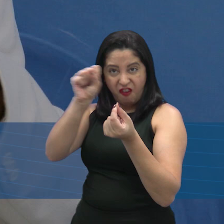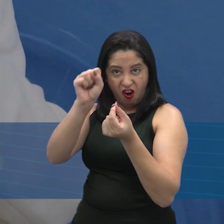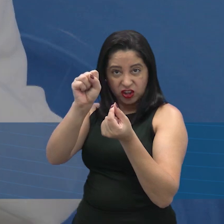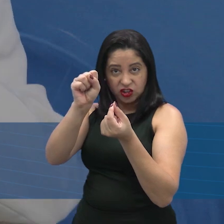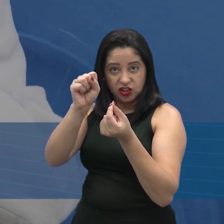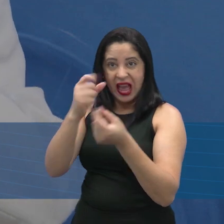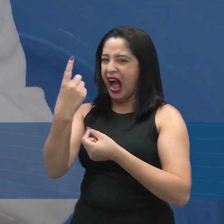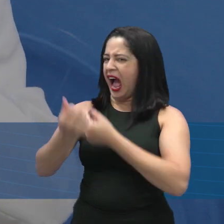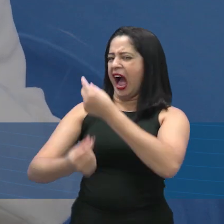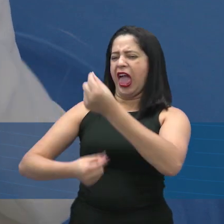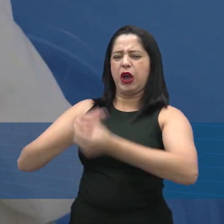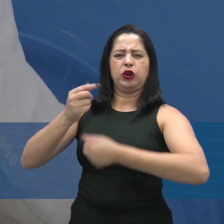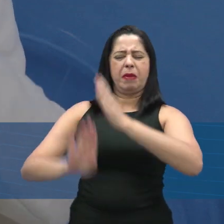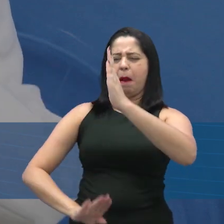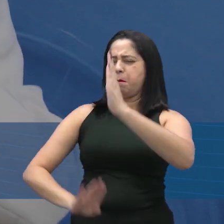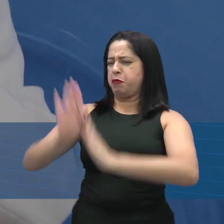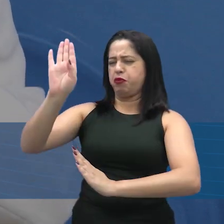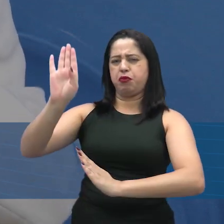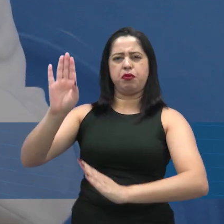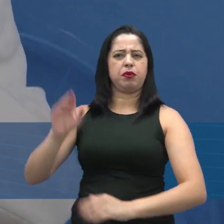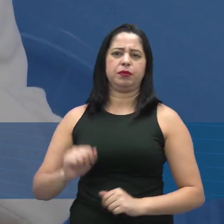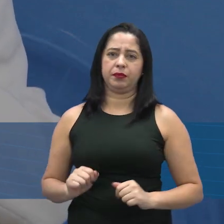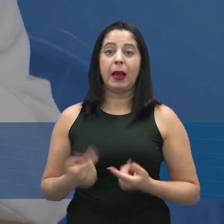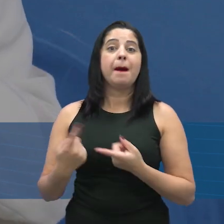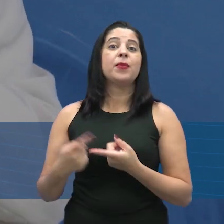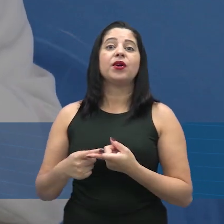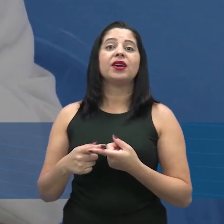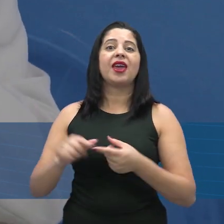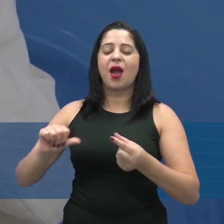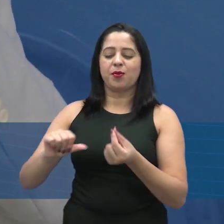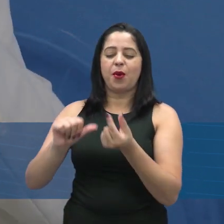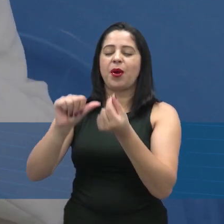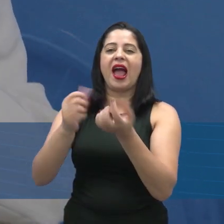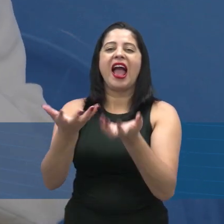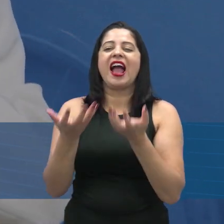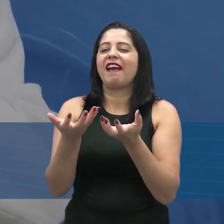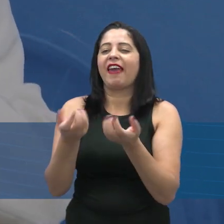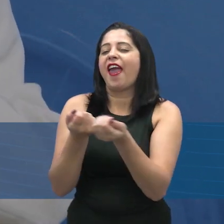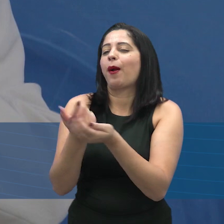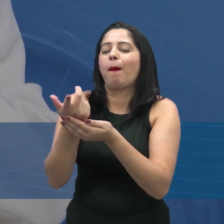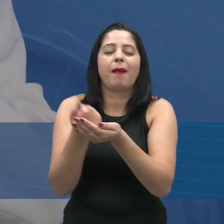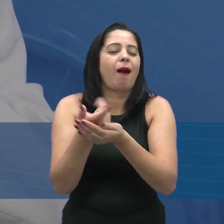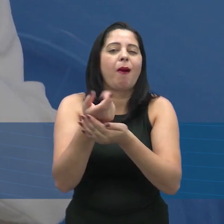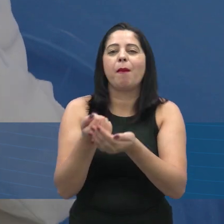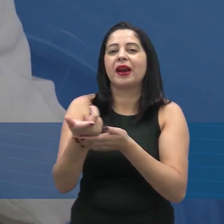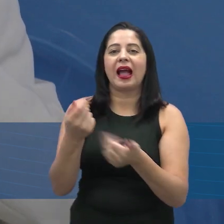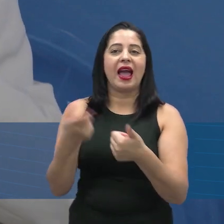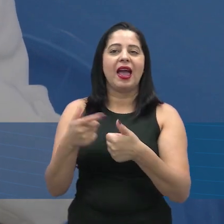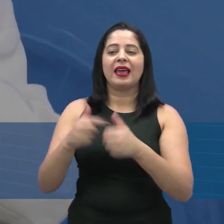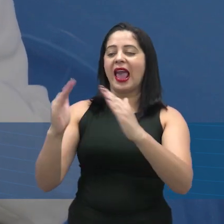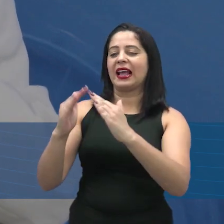ter um quadro de crescimento econômico também sustentável. Por quê? Porque a classe média deseja tudo que a gente possa imaginar. Ela